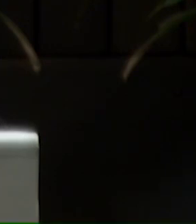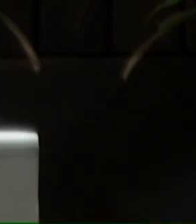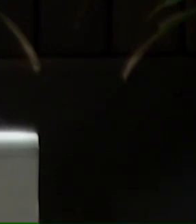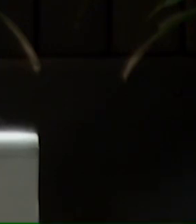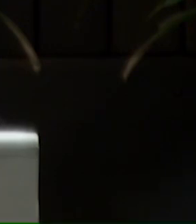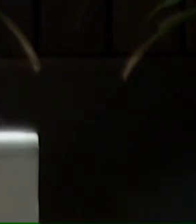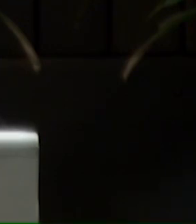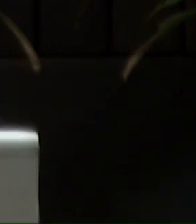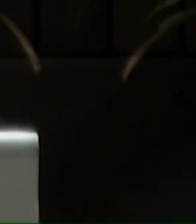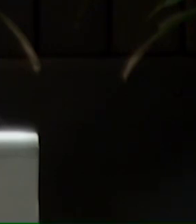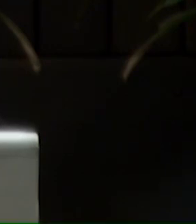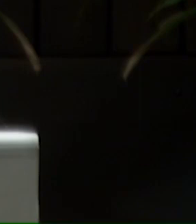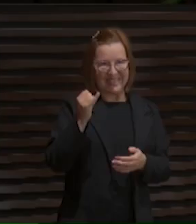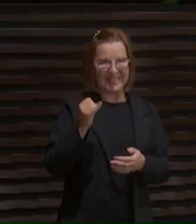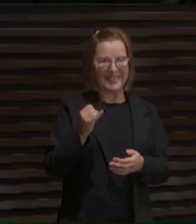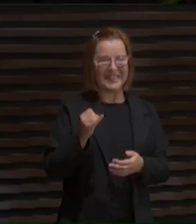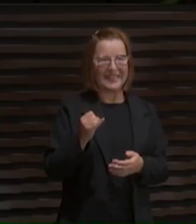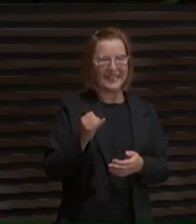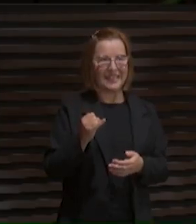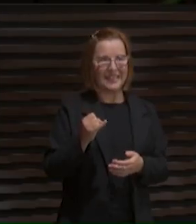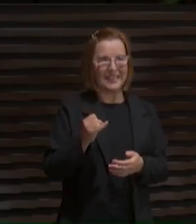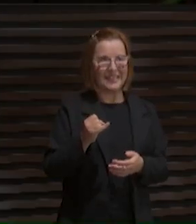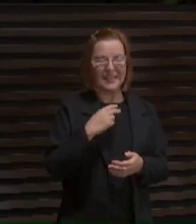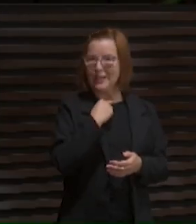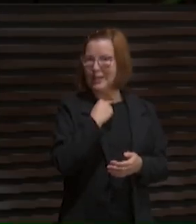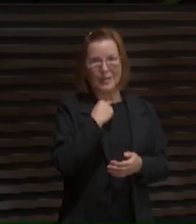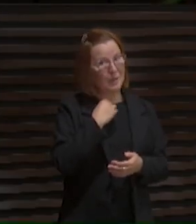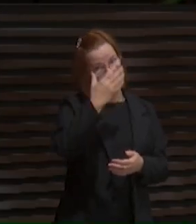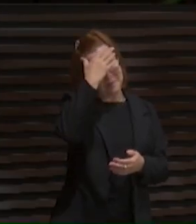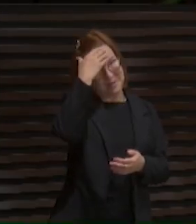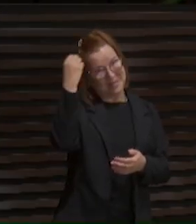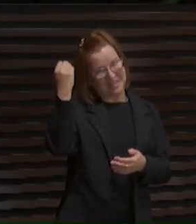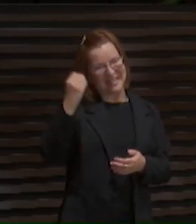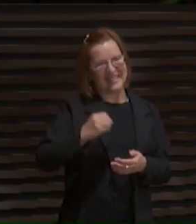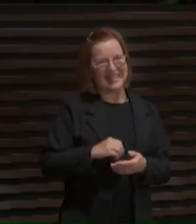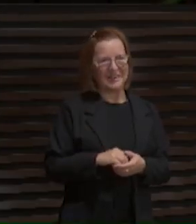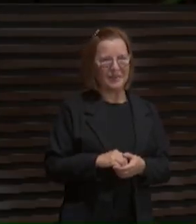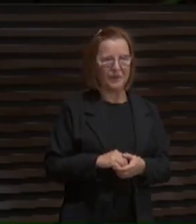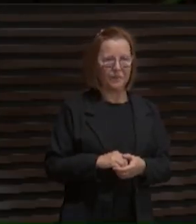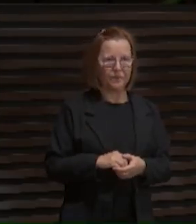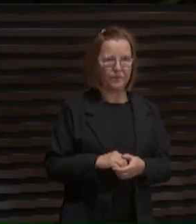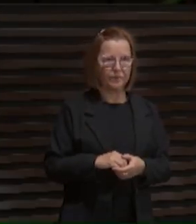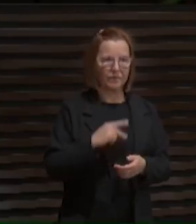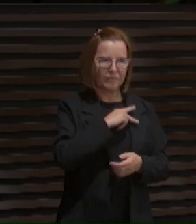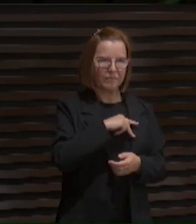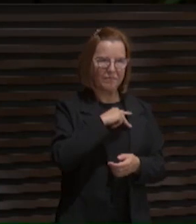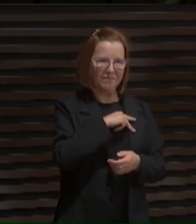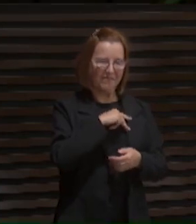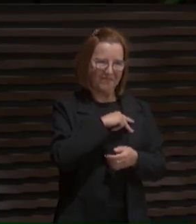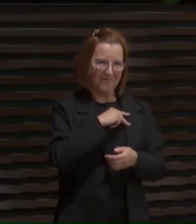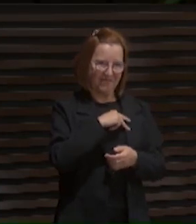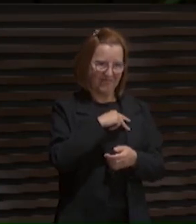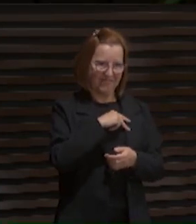importante isso, meus irmãos. Isso não pode sair da nossa mente quando a gente estiver estudando os próximos versículos. Paulo,